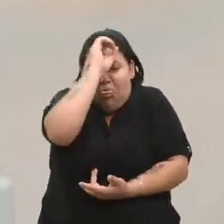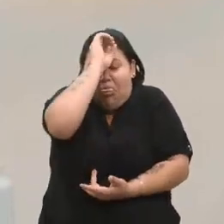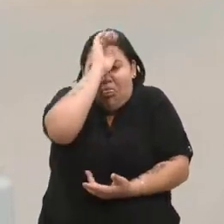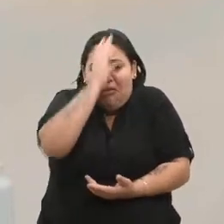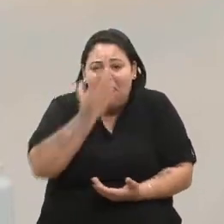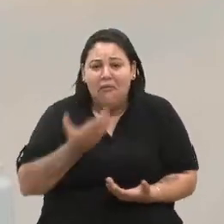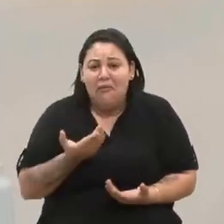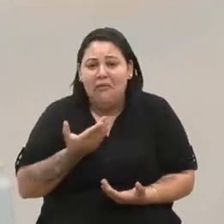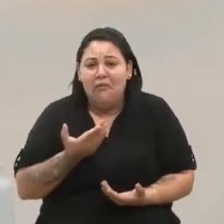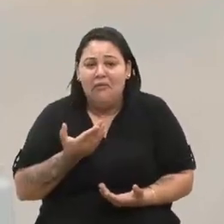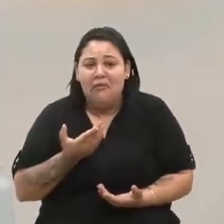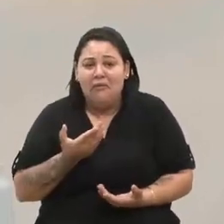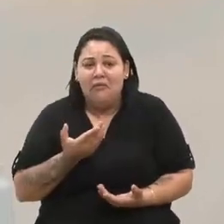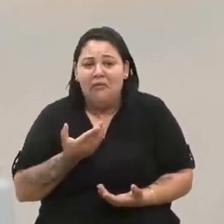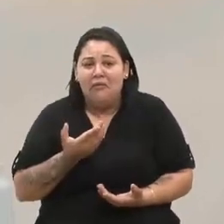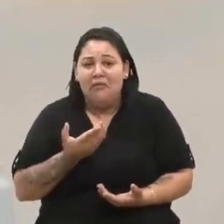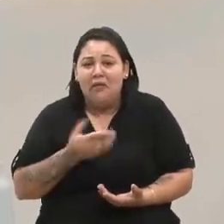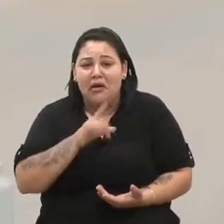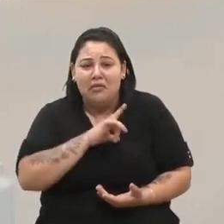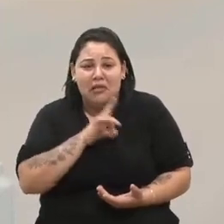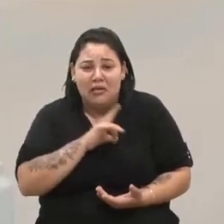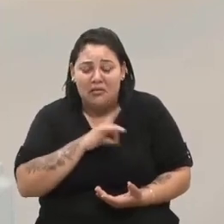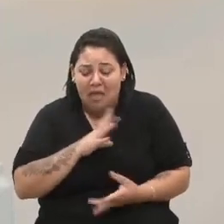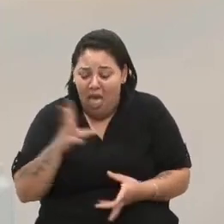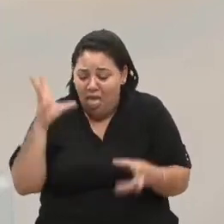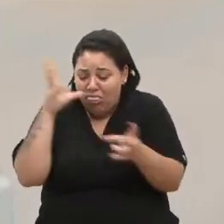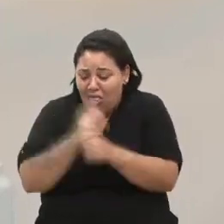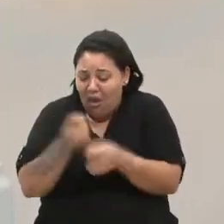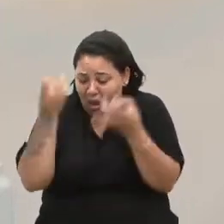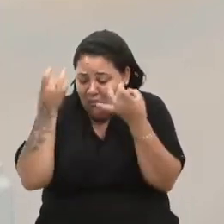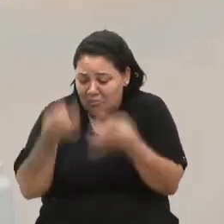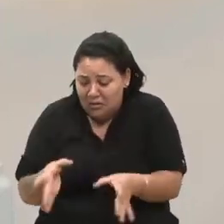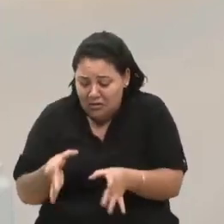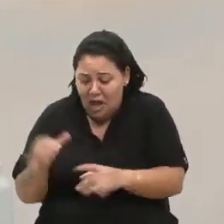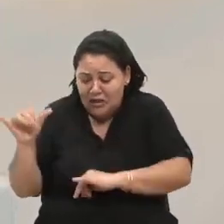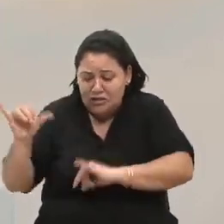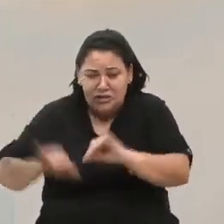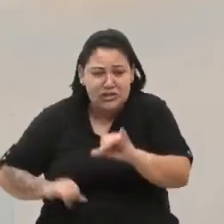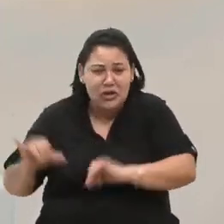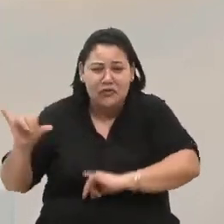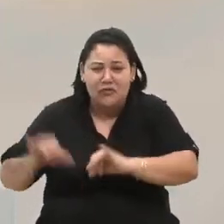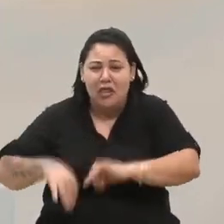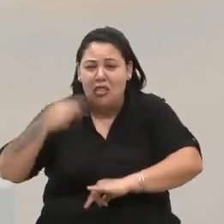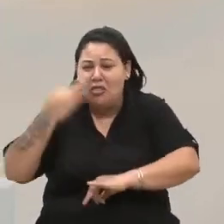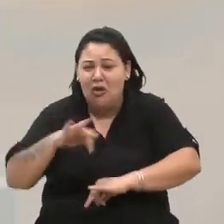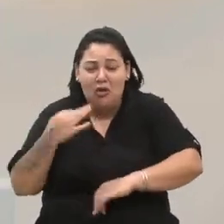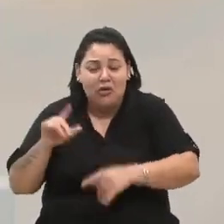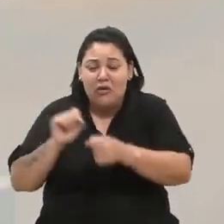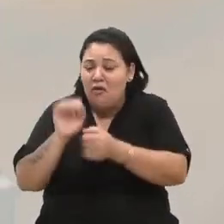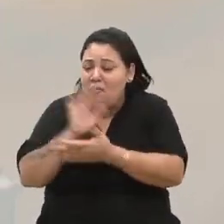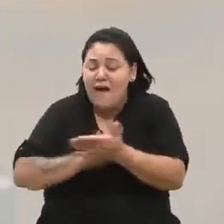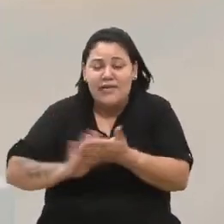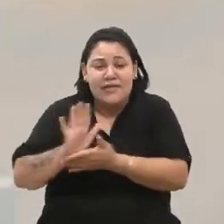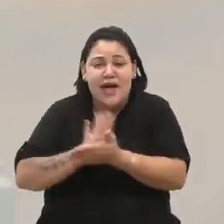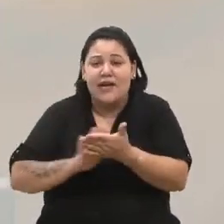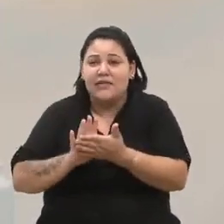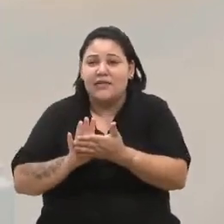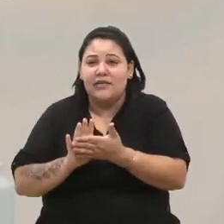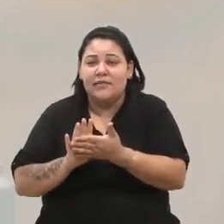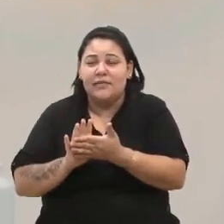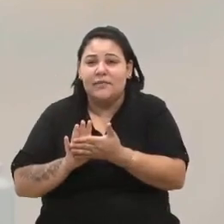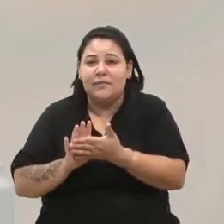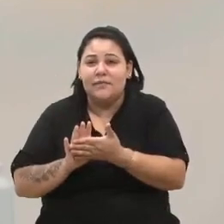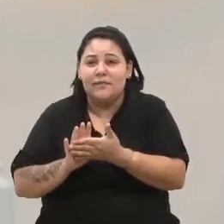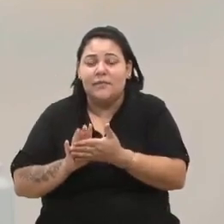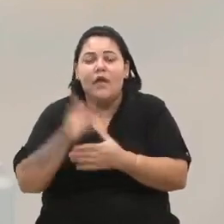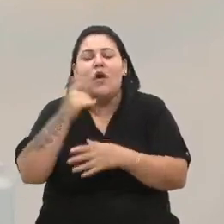aqueles animais jogados, maltratados e não fazem nada, porque se não manda, não vão.